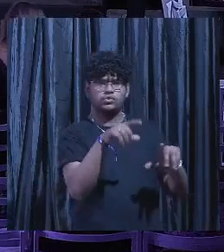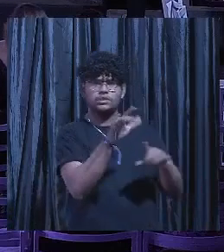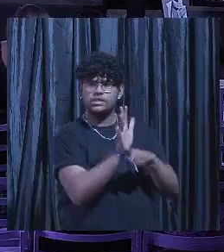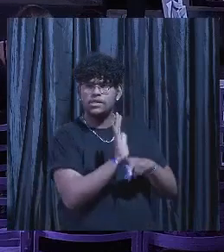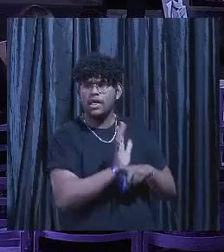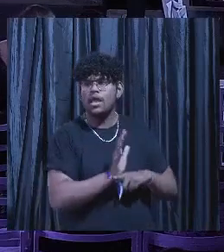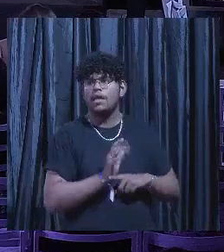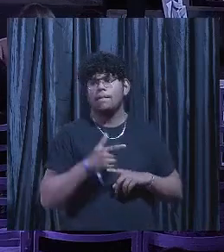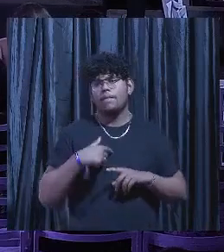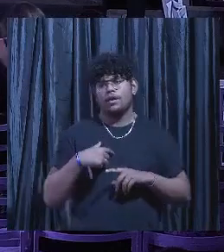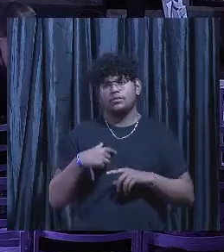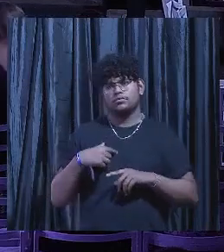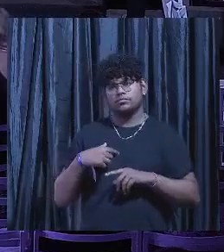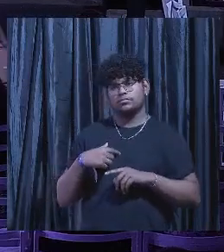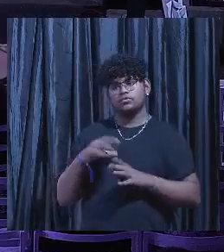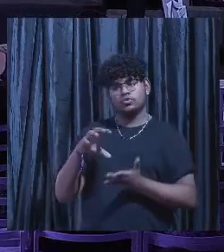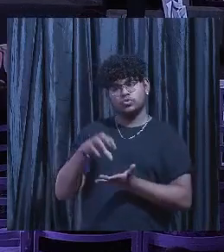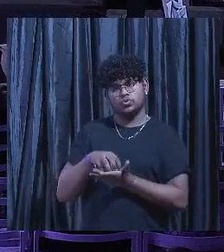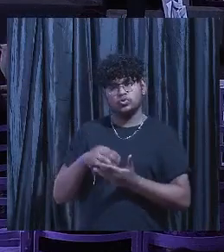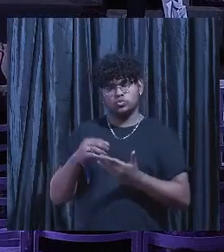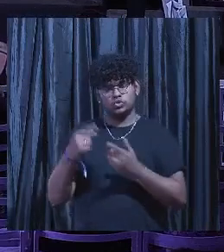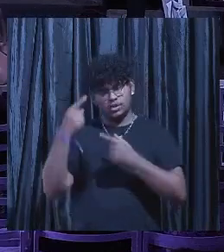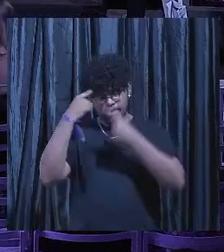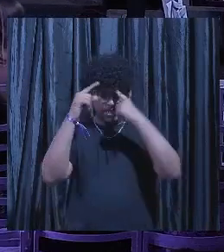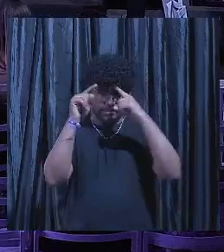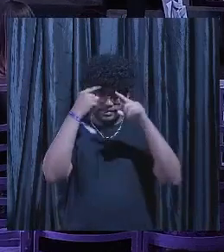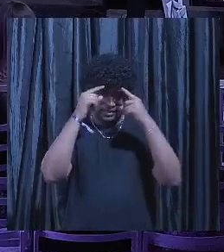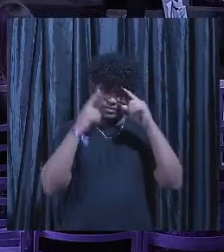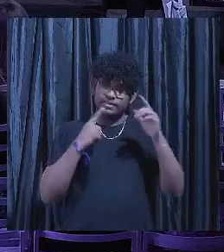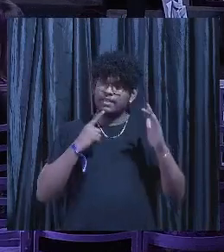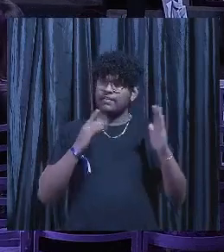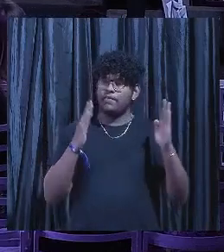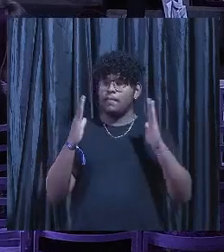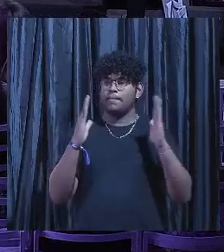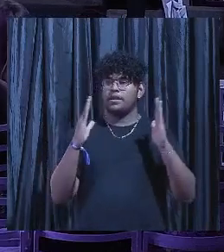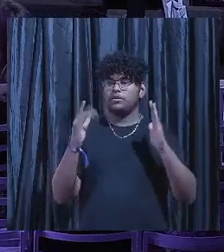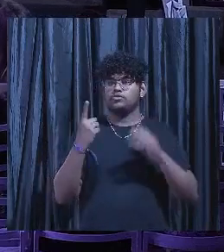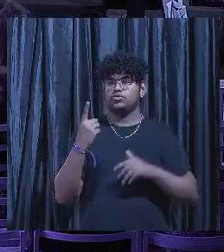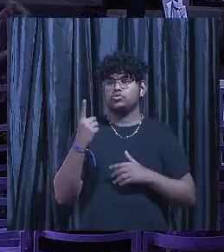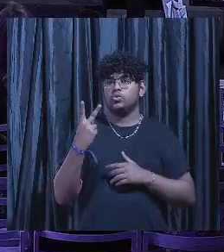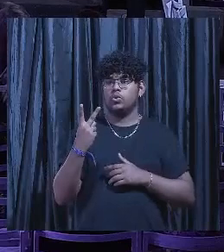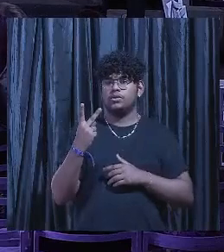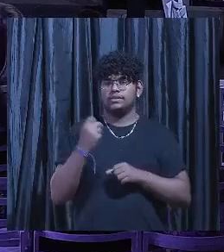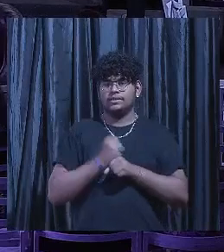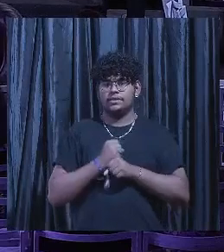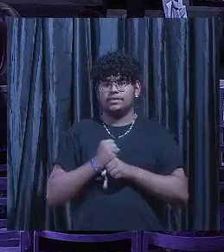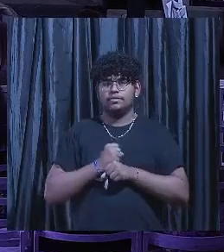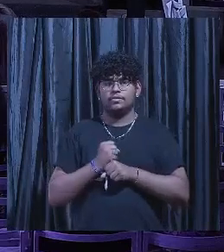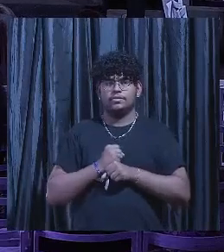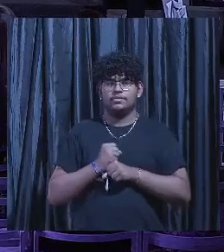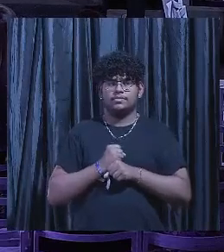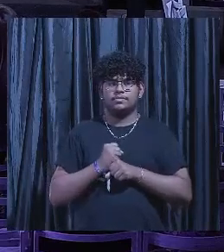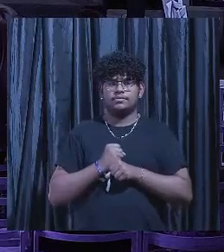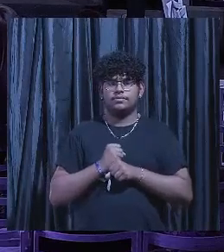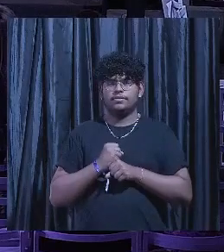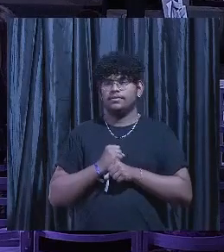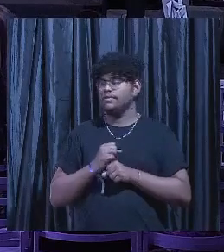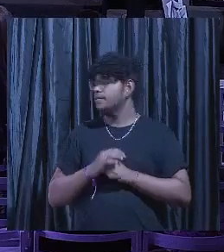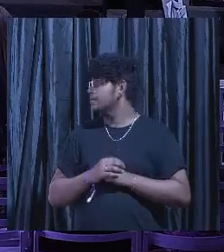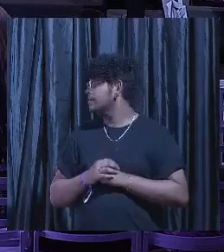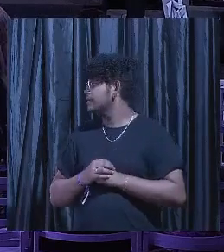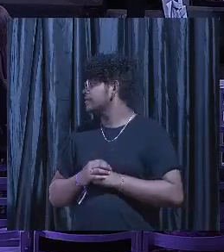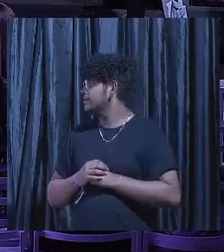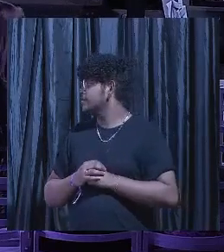criação, e durante um período notável de 12 anos, você vai olhar para a cara dela, você não vai acreditar que tem esse tempo todo que ela está fazendo tudo isso. Ela começou com 2 anos de idade.